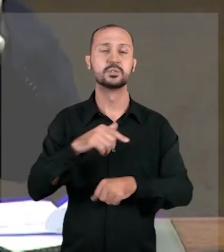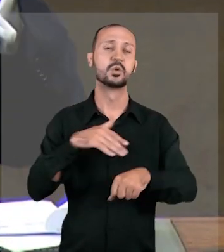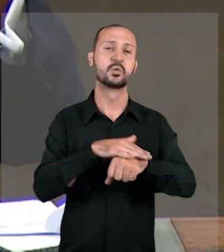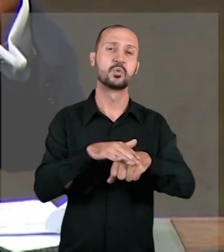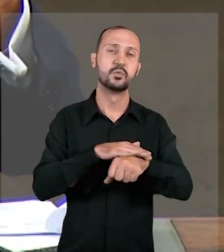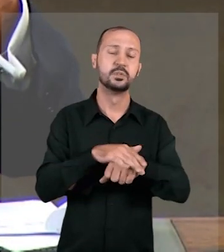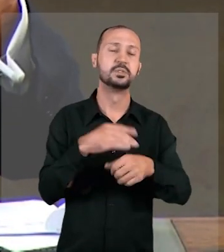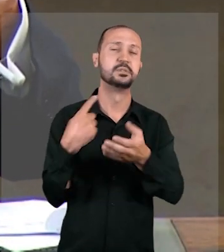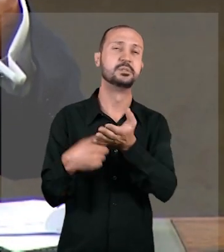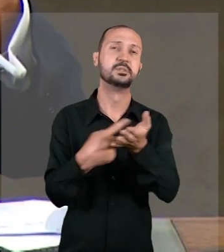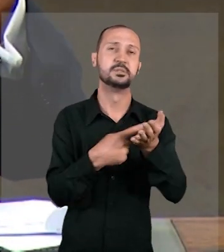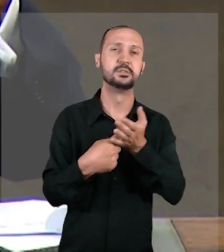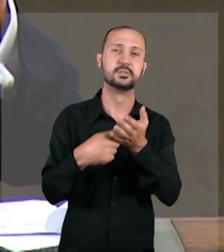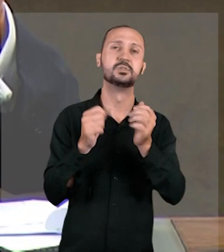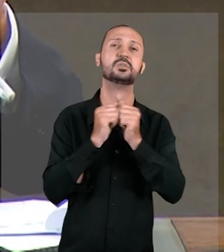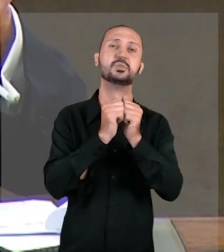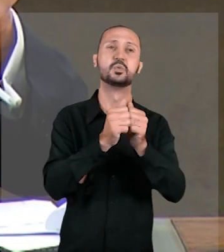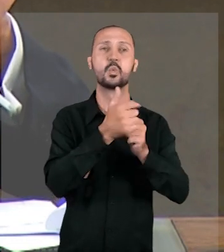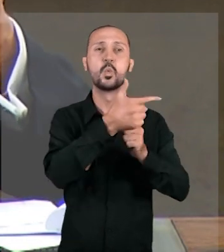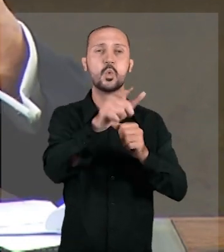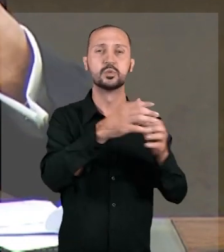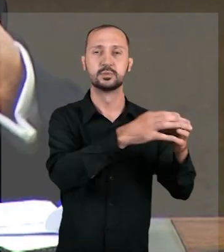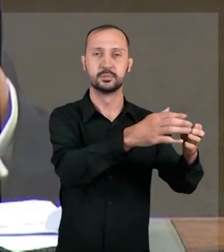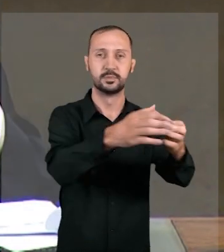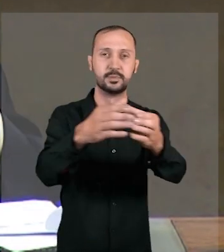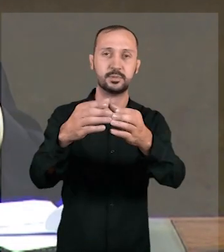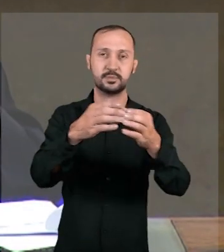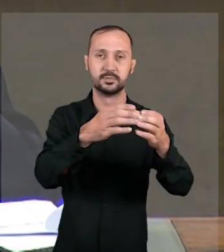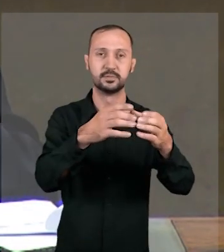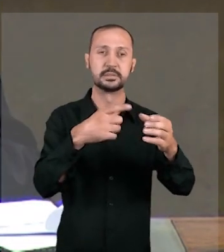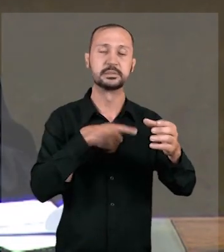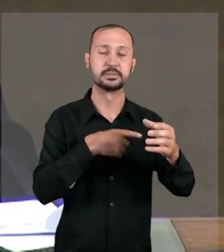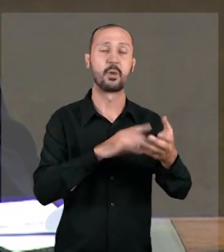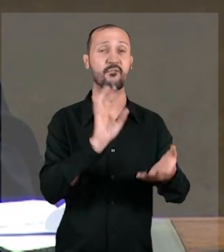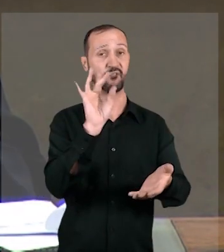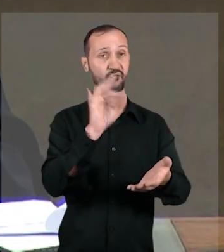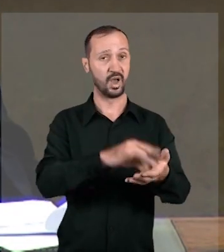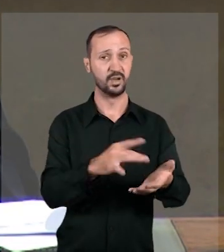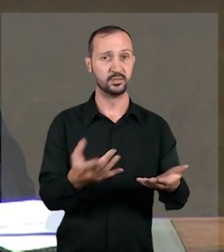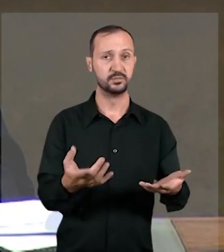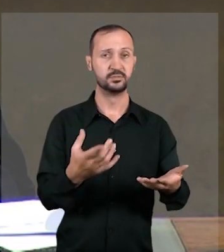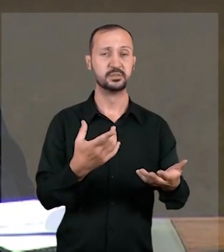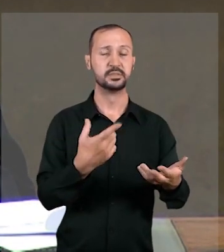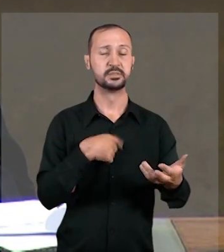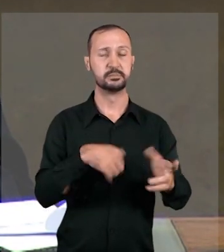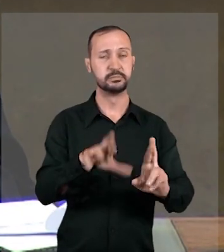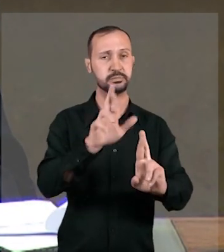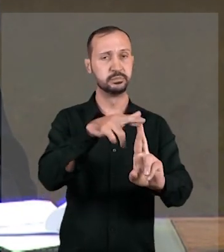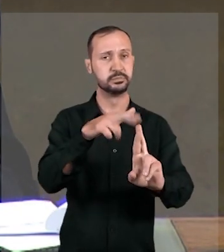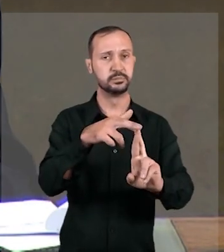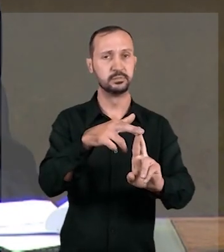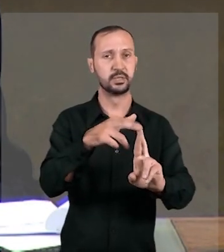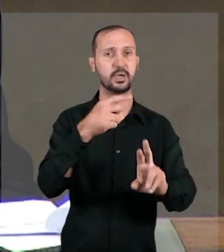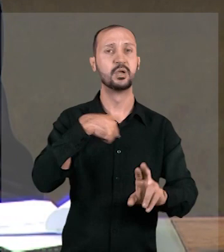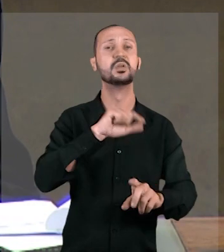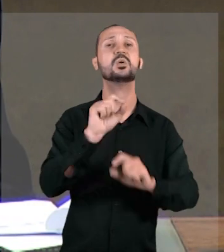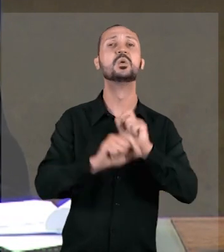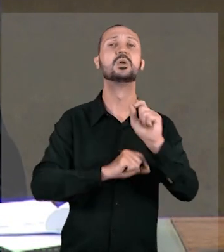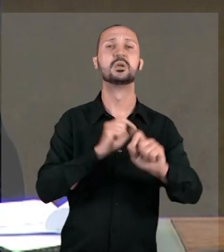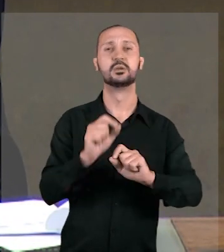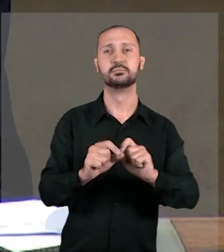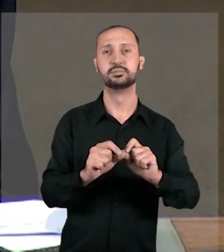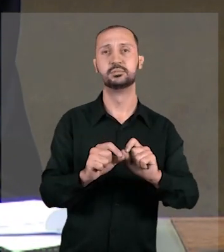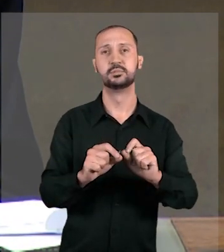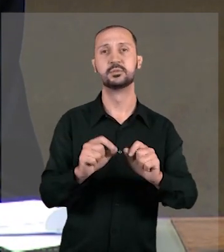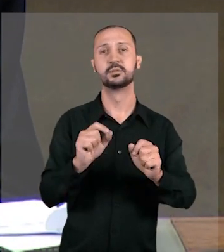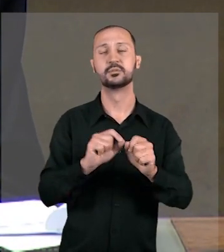negociar programaticamente com partidos dotados de autenticidade representativa, nós fazemos com